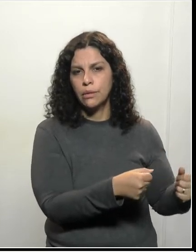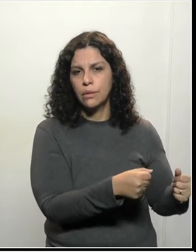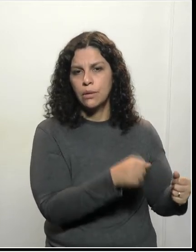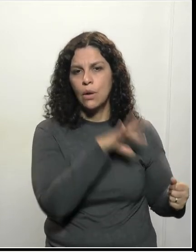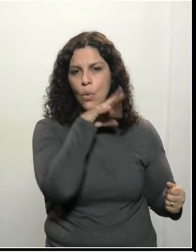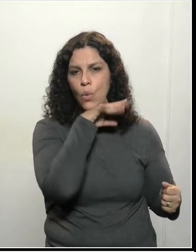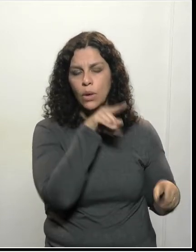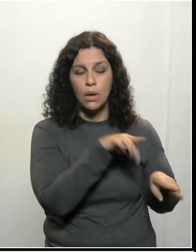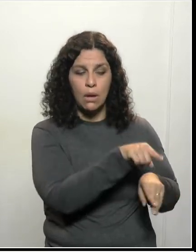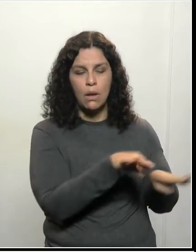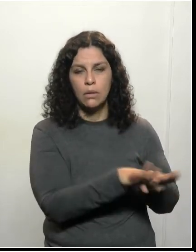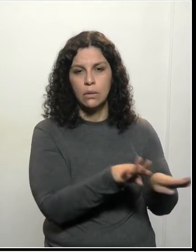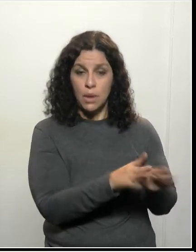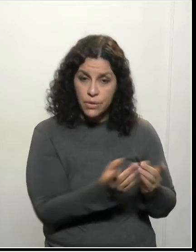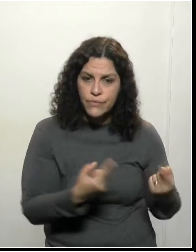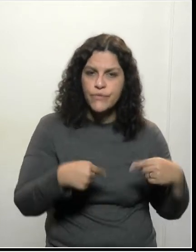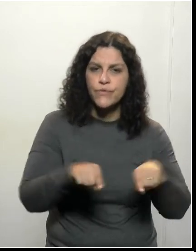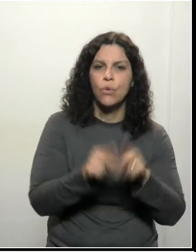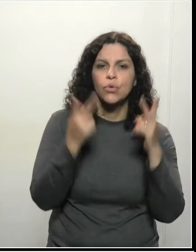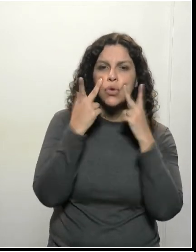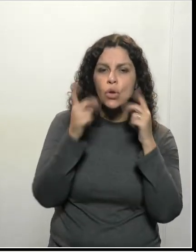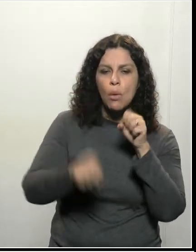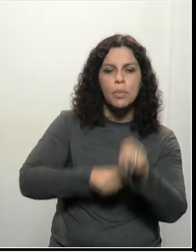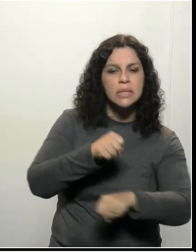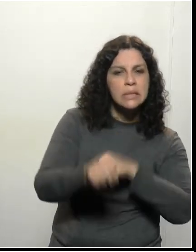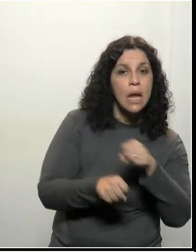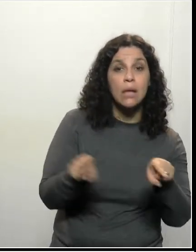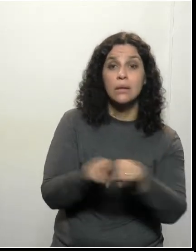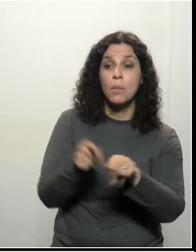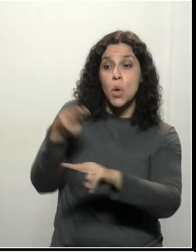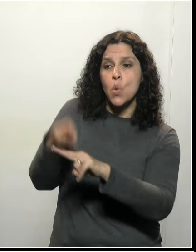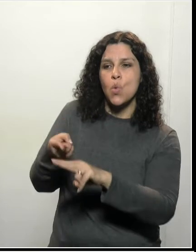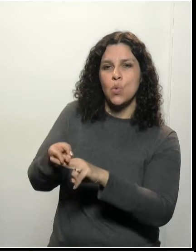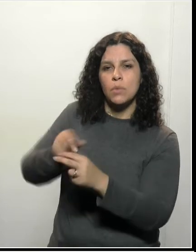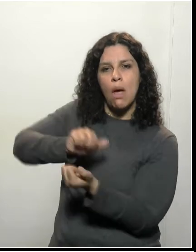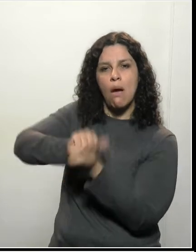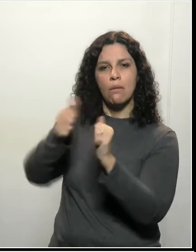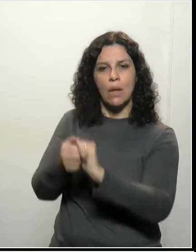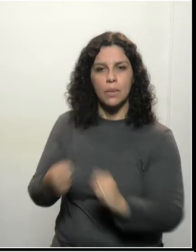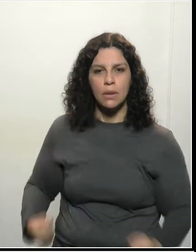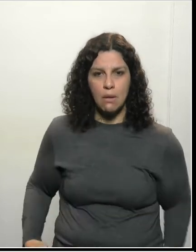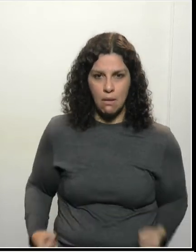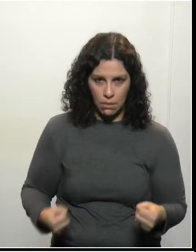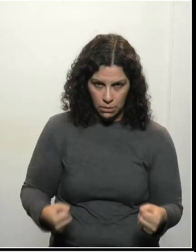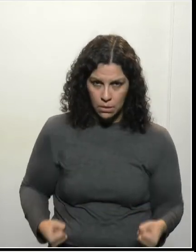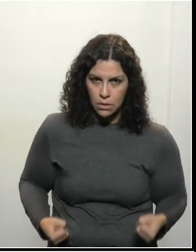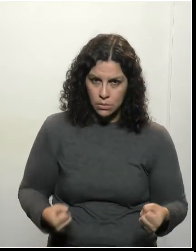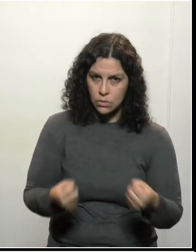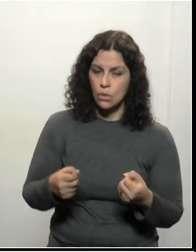muitas delas, para que elas voltem a circular e voltem a ter utilidade para a população. Então, nosso